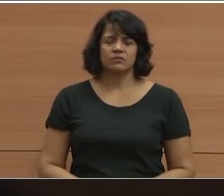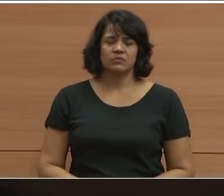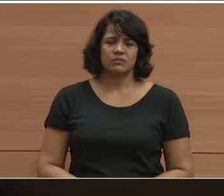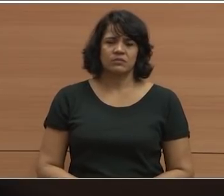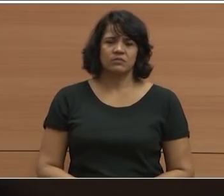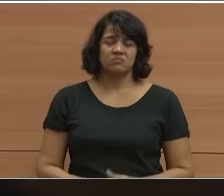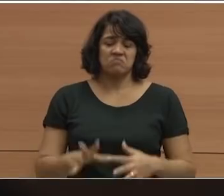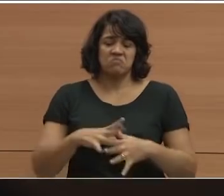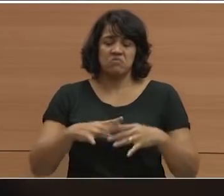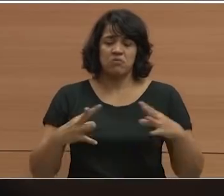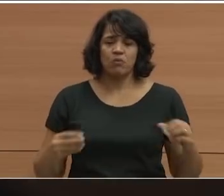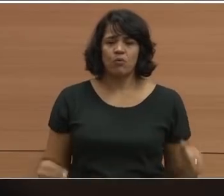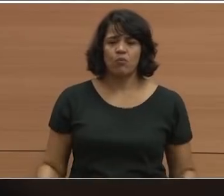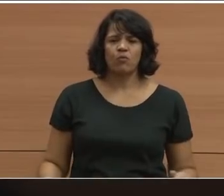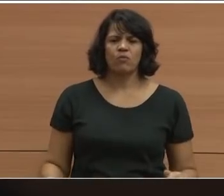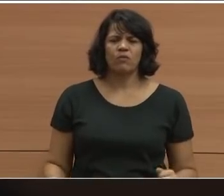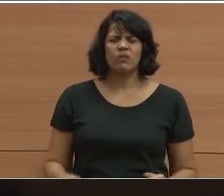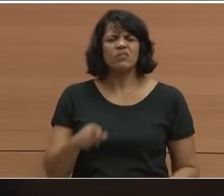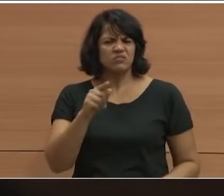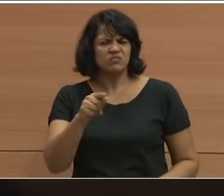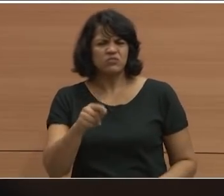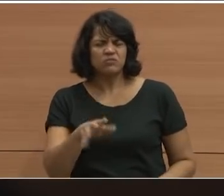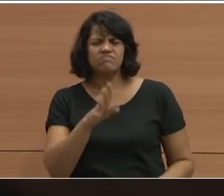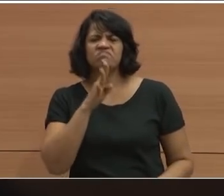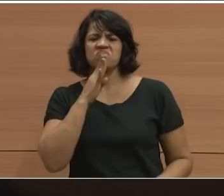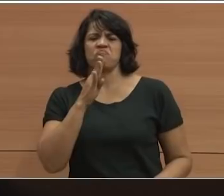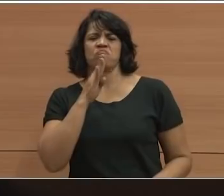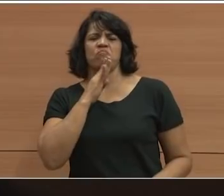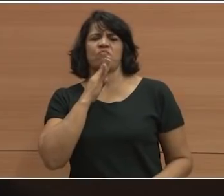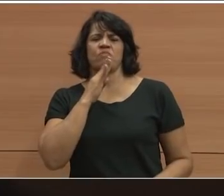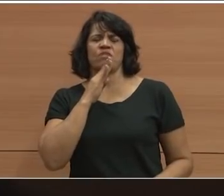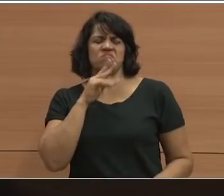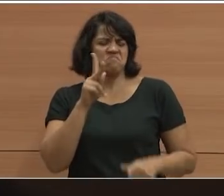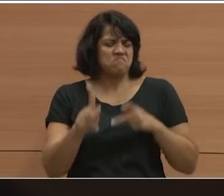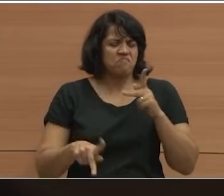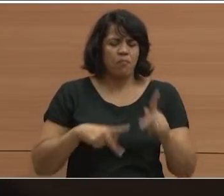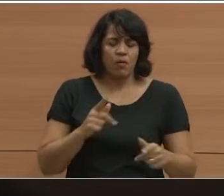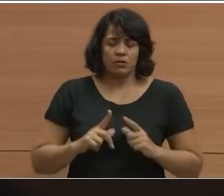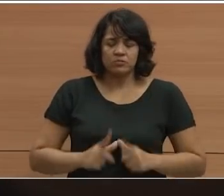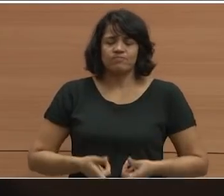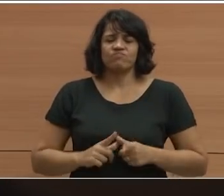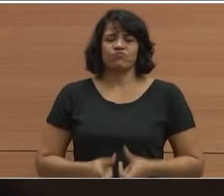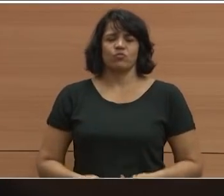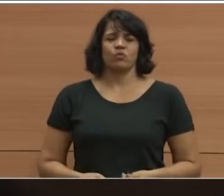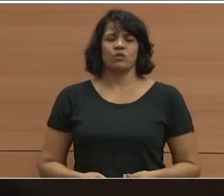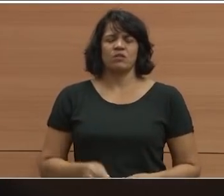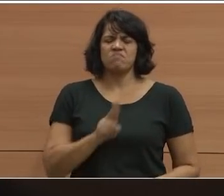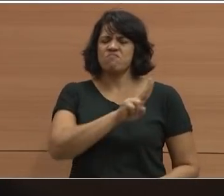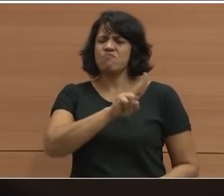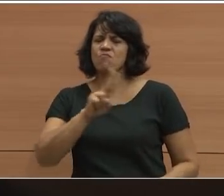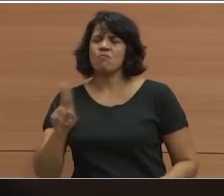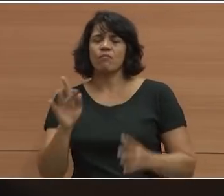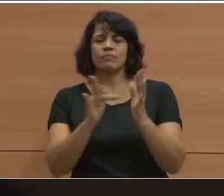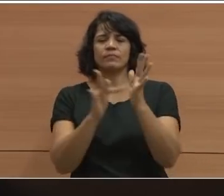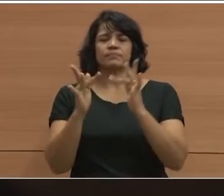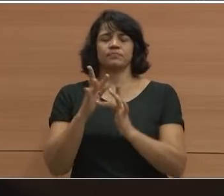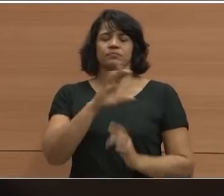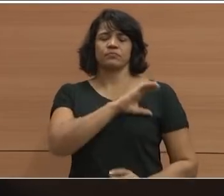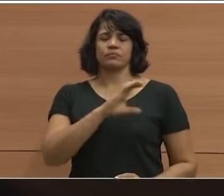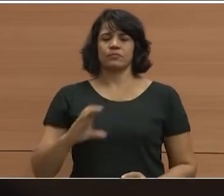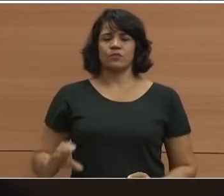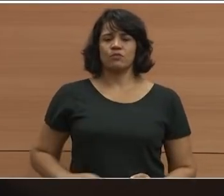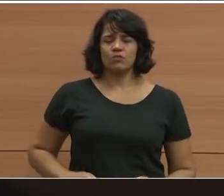curado, tomai conhecimento vós todos e todo o povo de Israel de que, em nome de Jesus